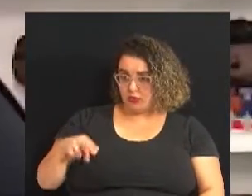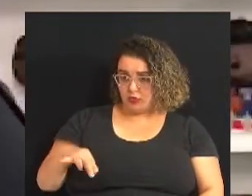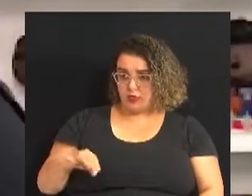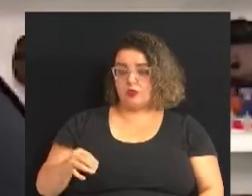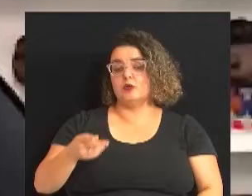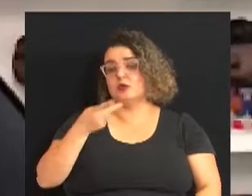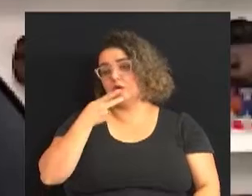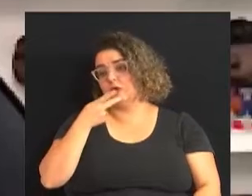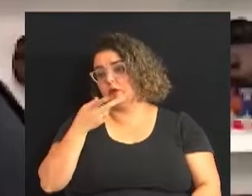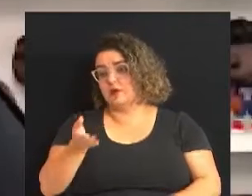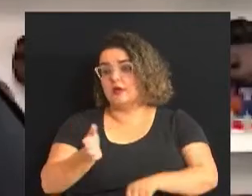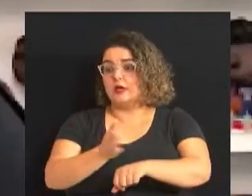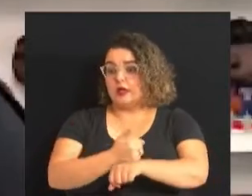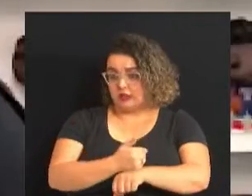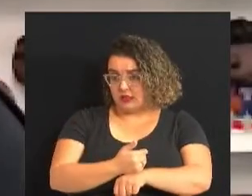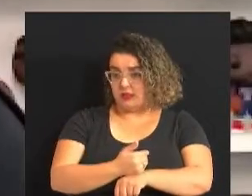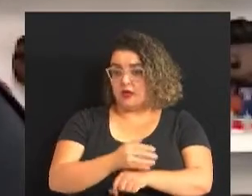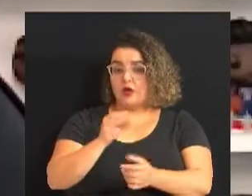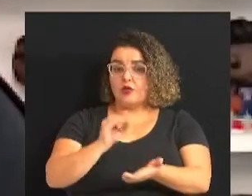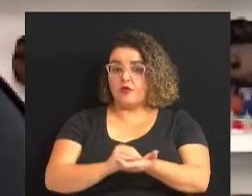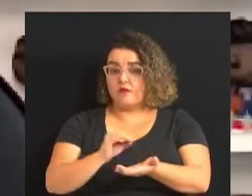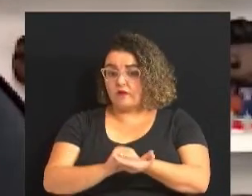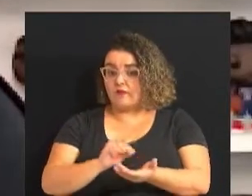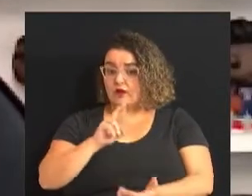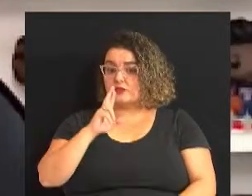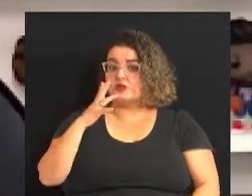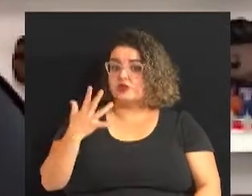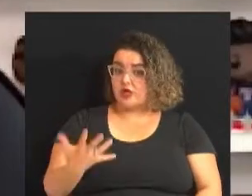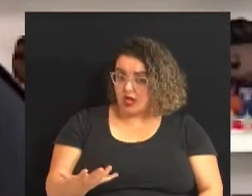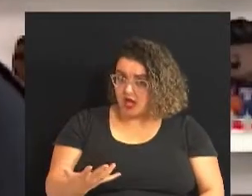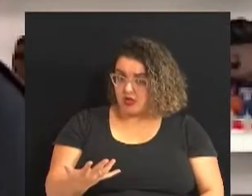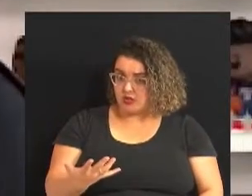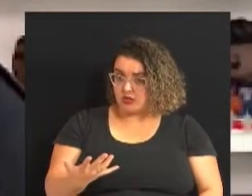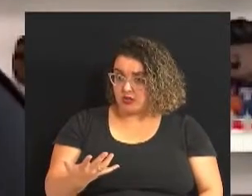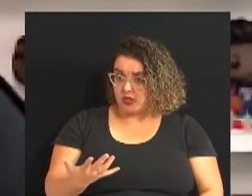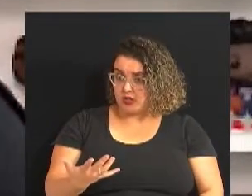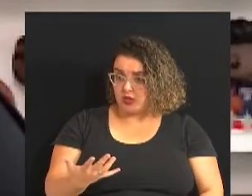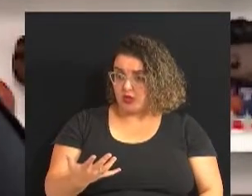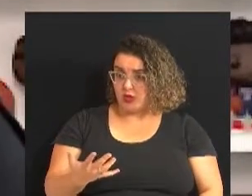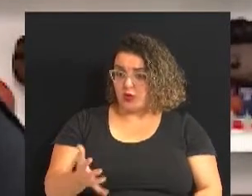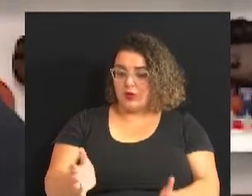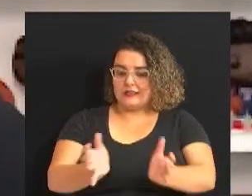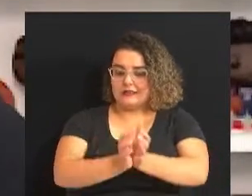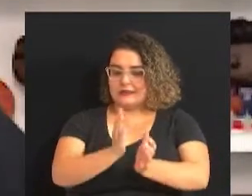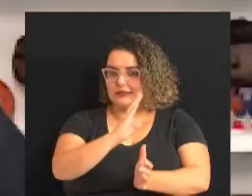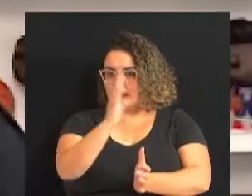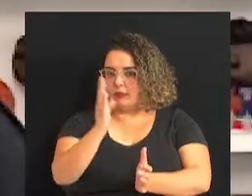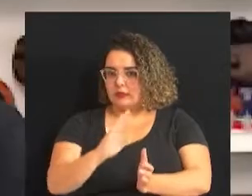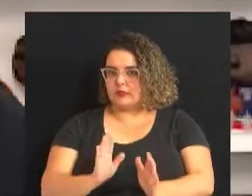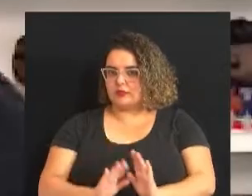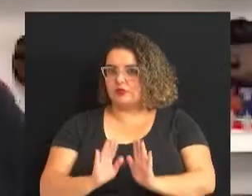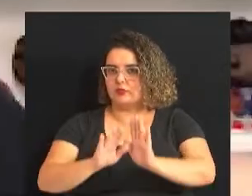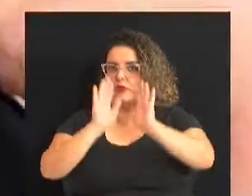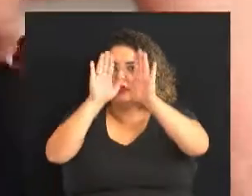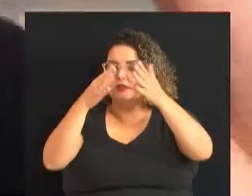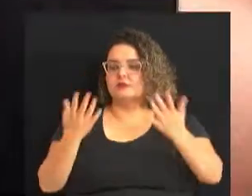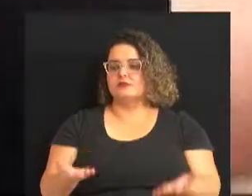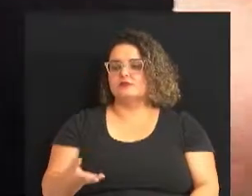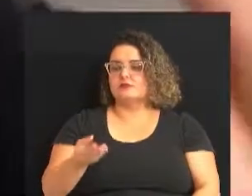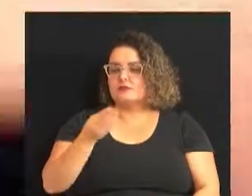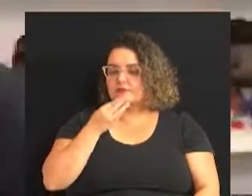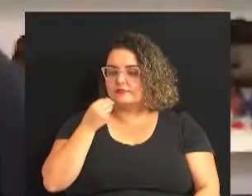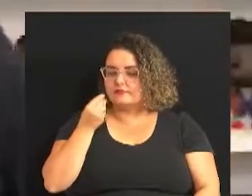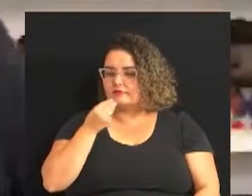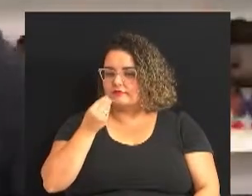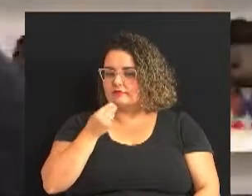pouquinho antes, né, Gabriel? Acho que a falta de resultado com a seleção brasileira, ela deixou aquele gostinho de algo mais,